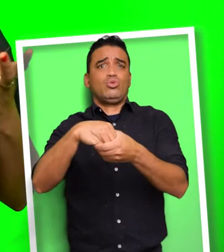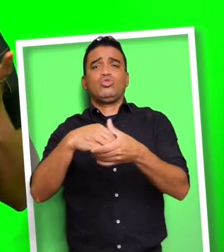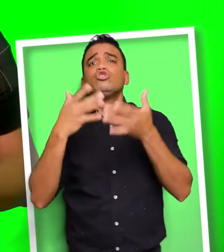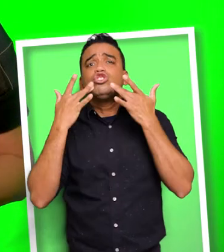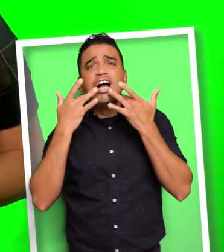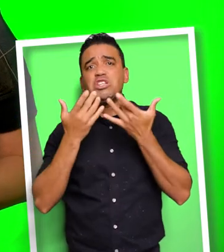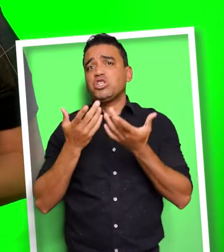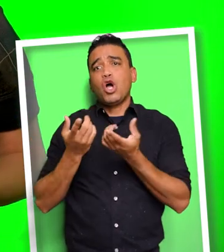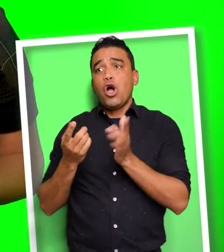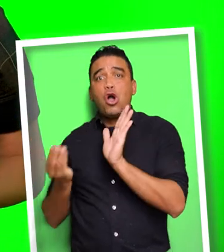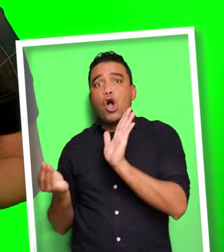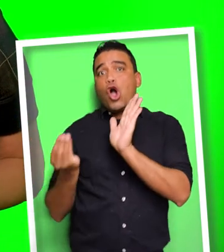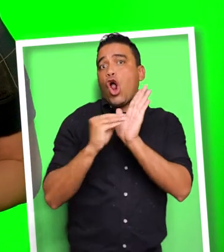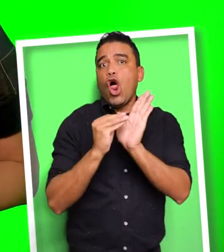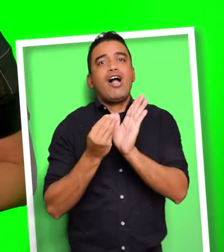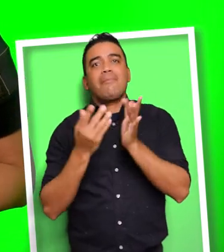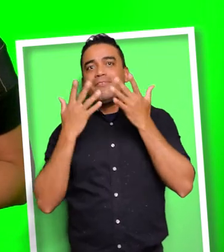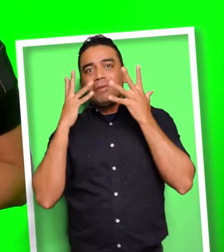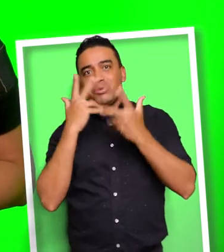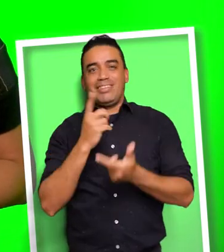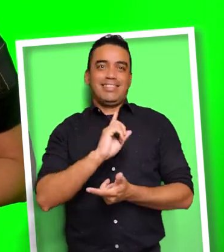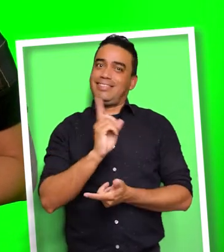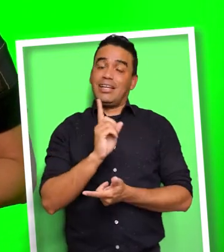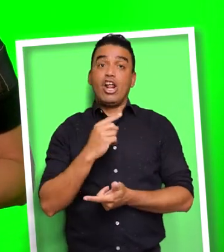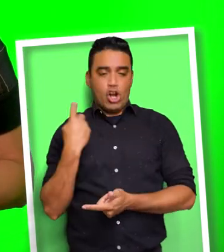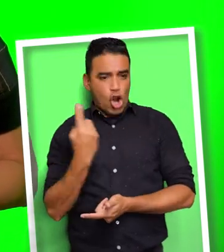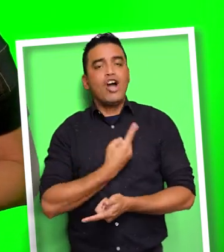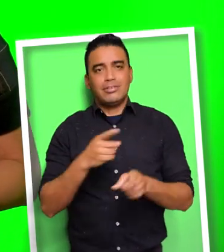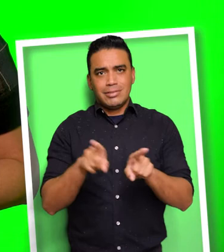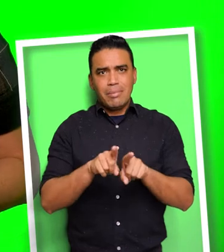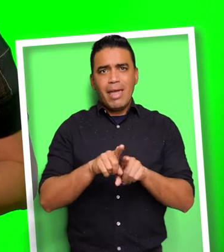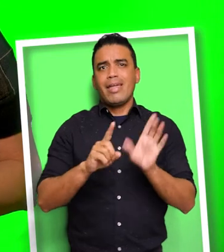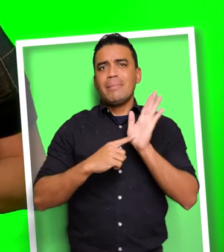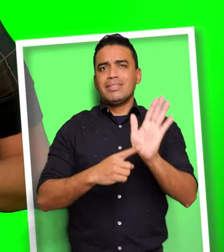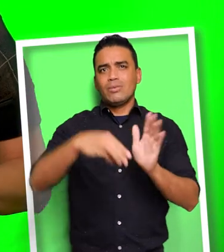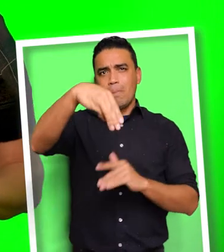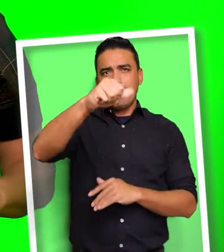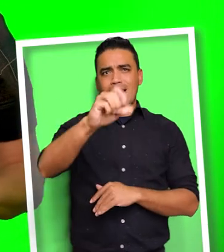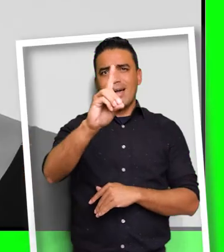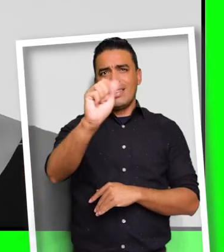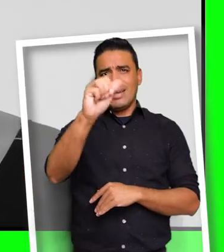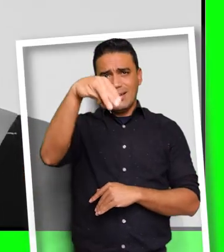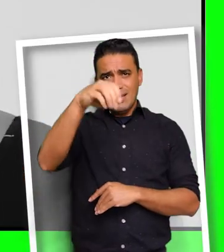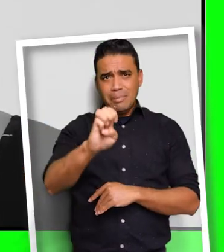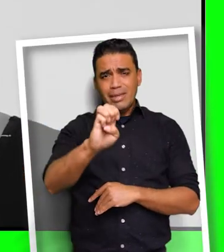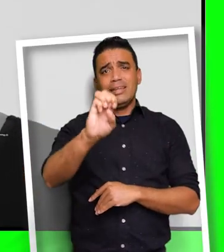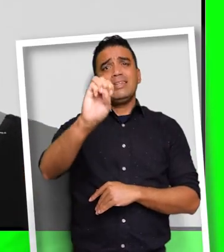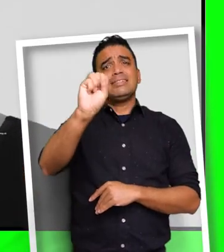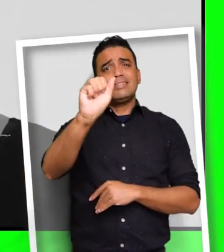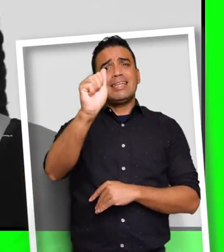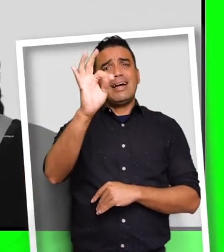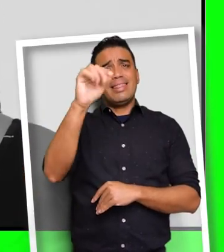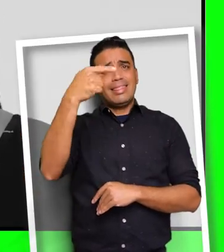número solto, que é o que nós buscamos fazer também em Madame Satã. Durante todo o espetáculo, sempre